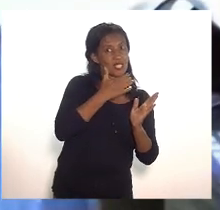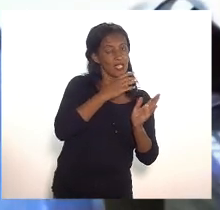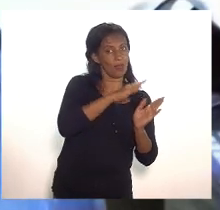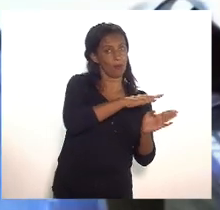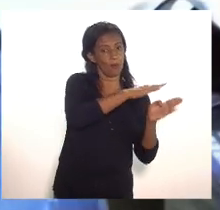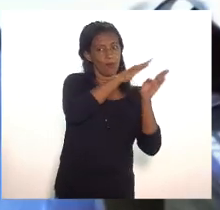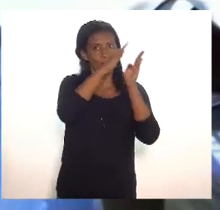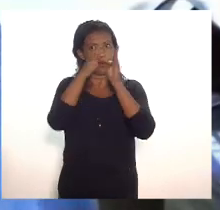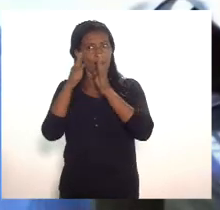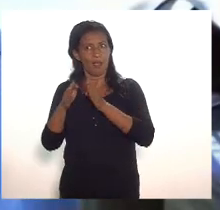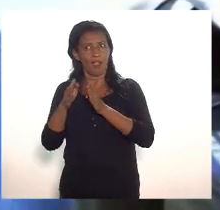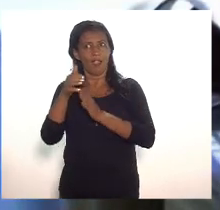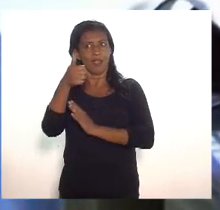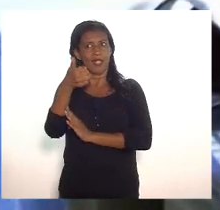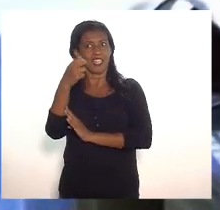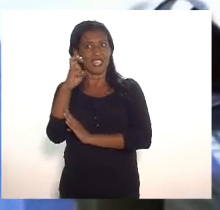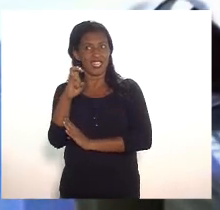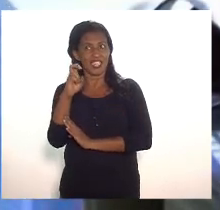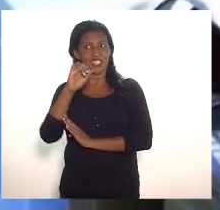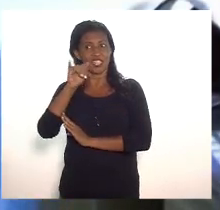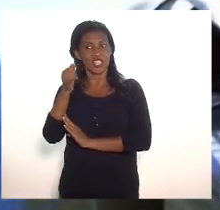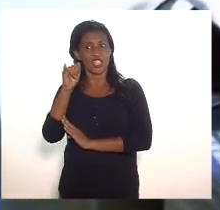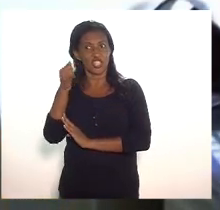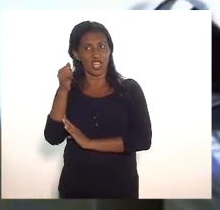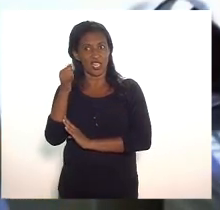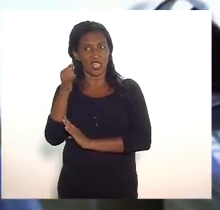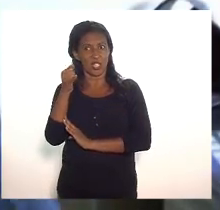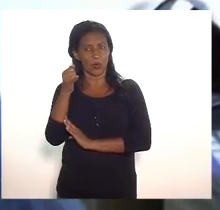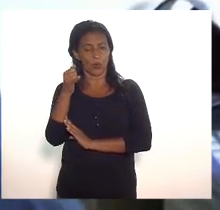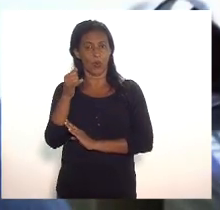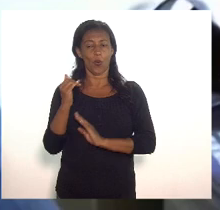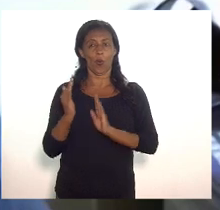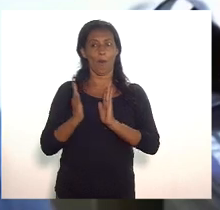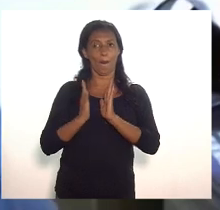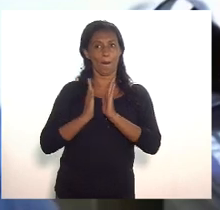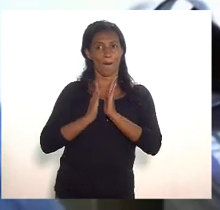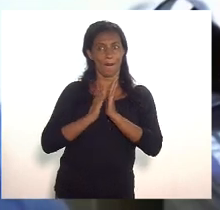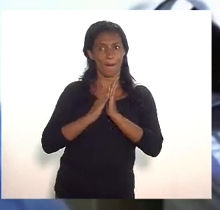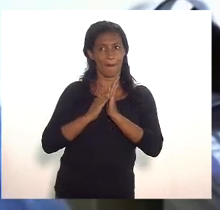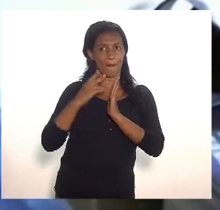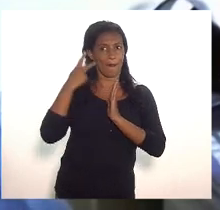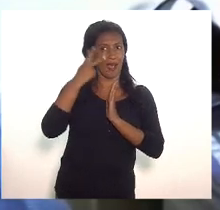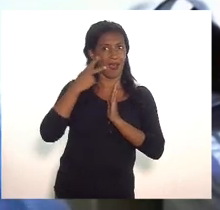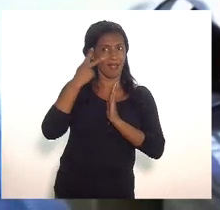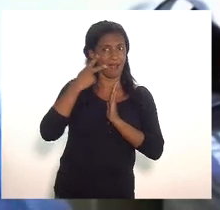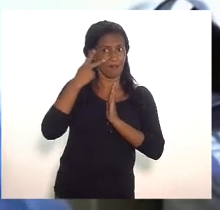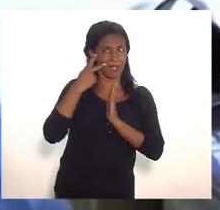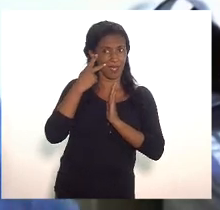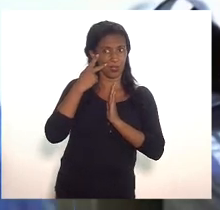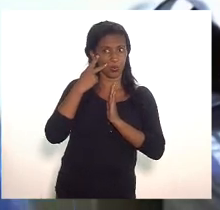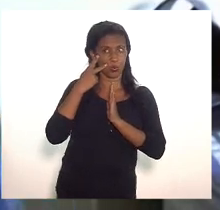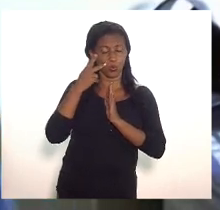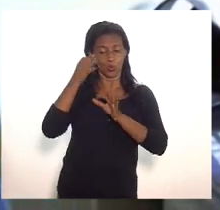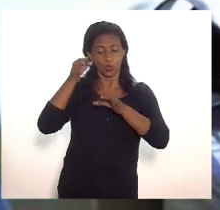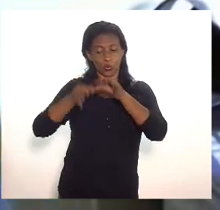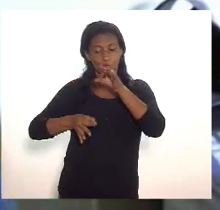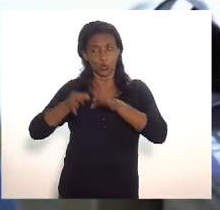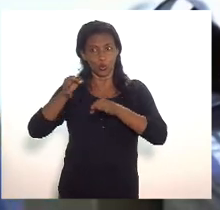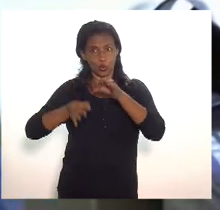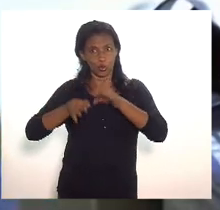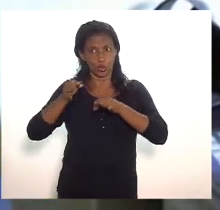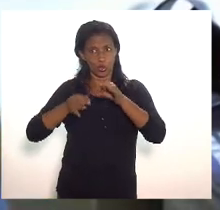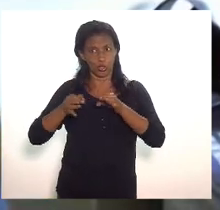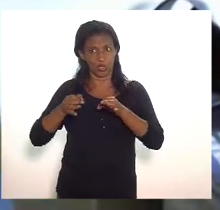o Parlamento e o Tribunal de Justiça em recesso, para